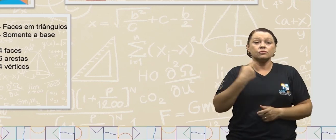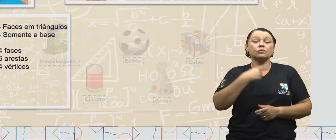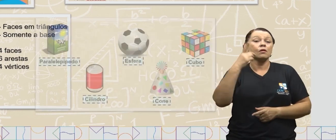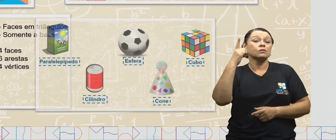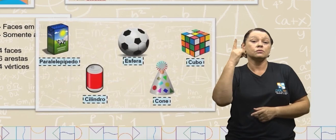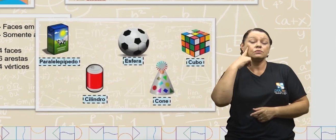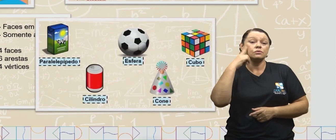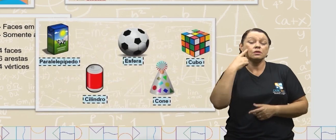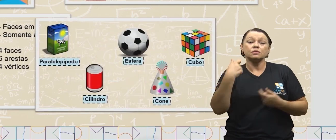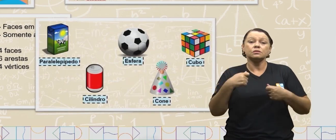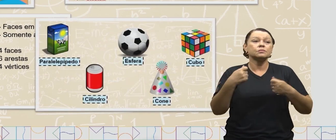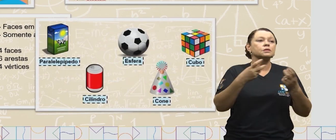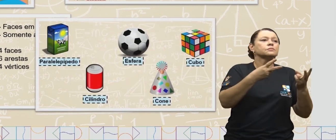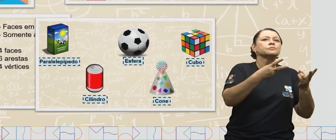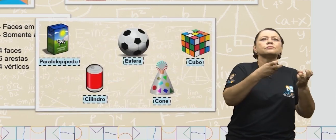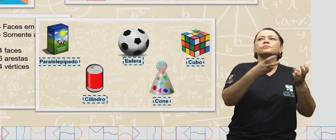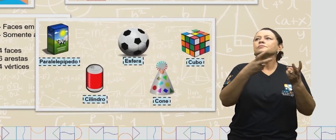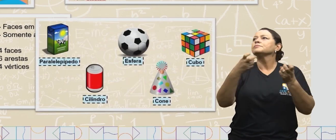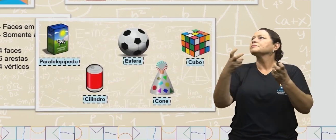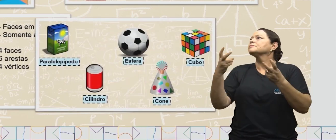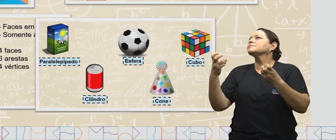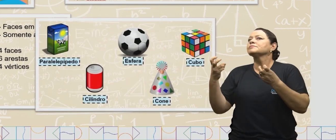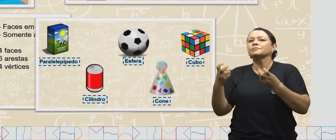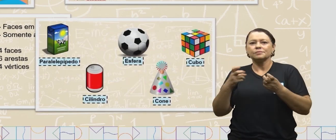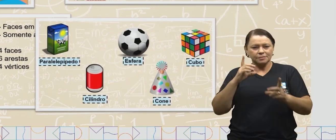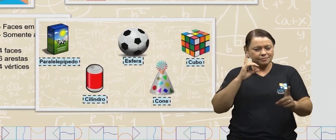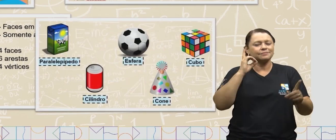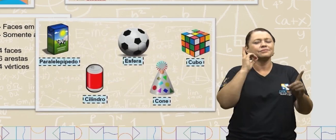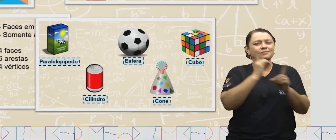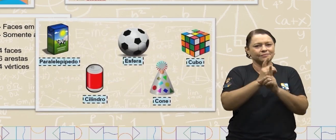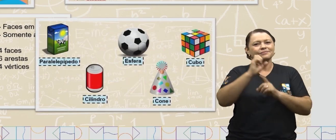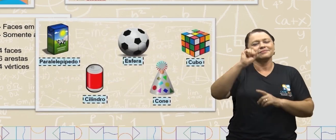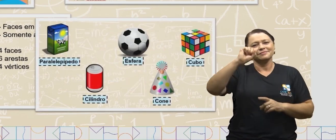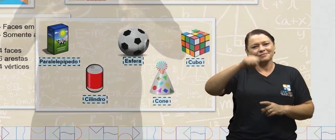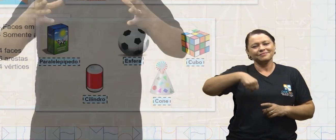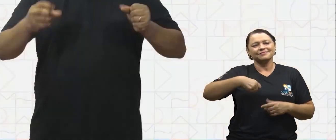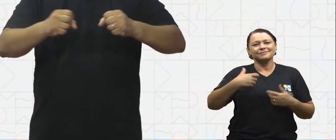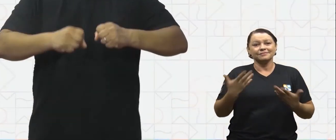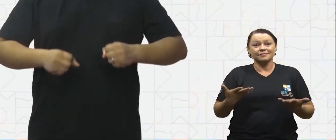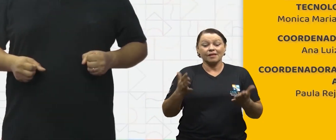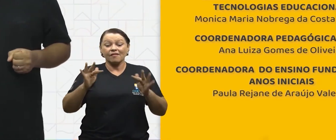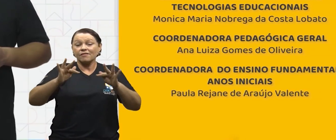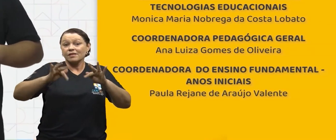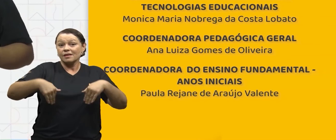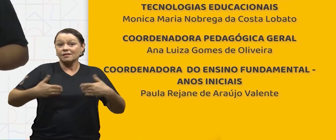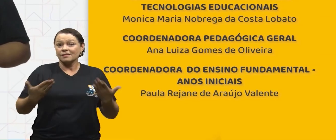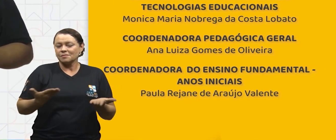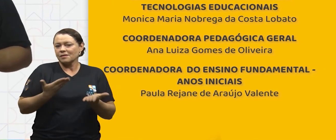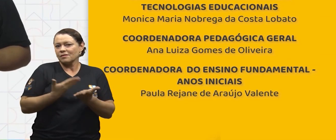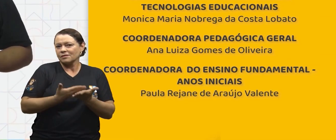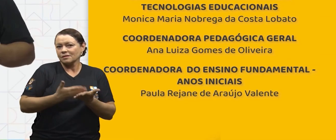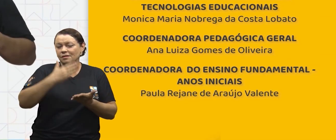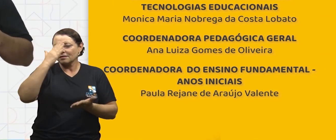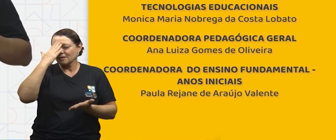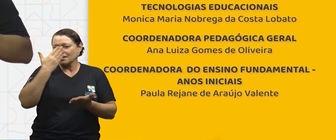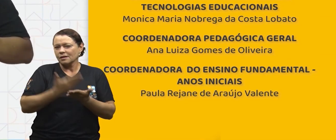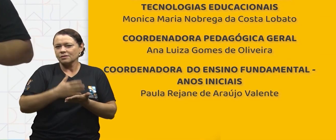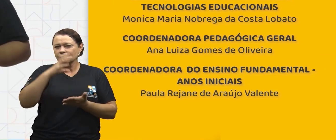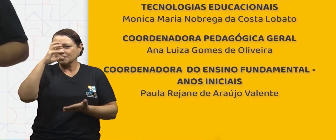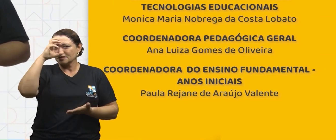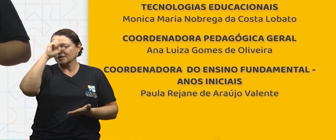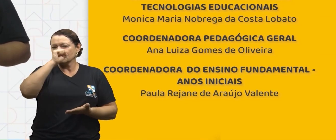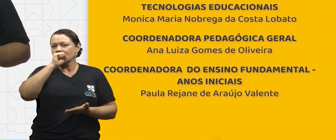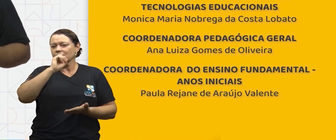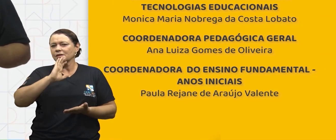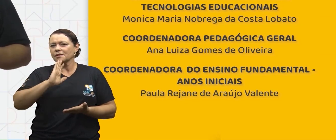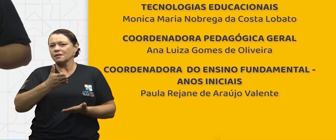dia a dia. Basta observar à sua volta que você encontrará. Finalizamos aqui a nossa aula acreditando que